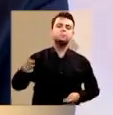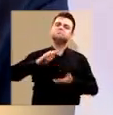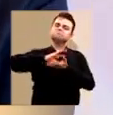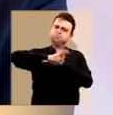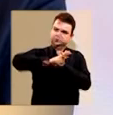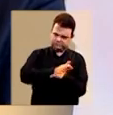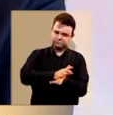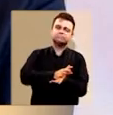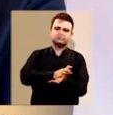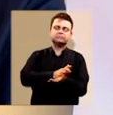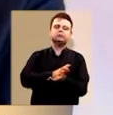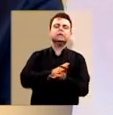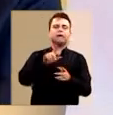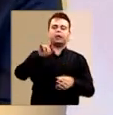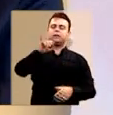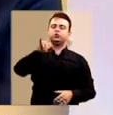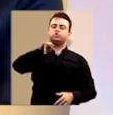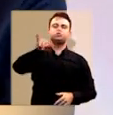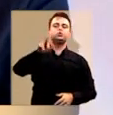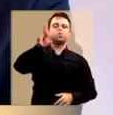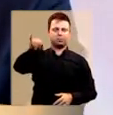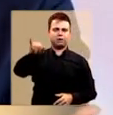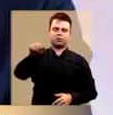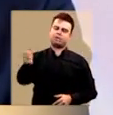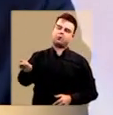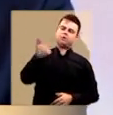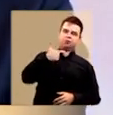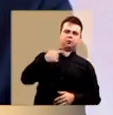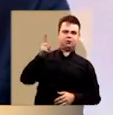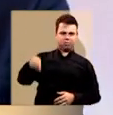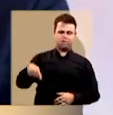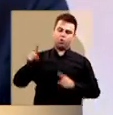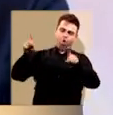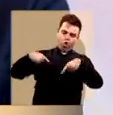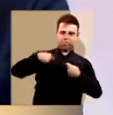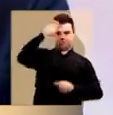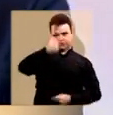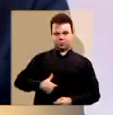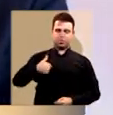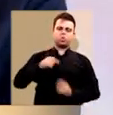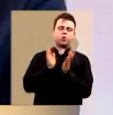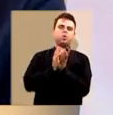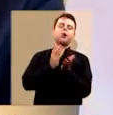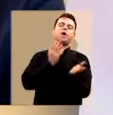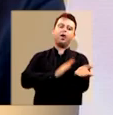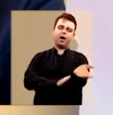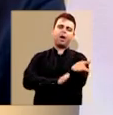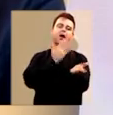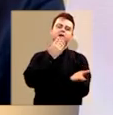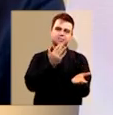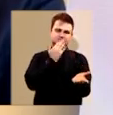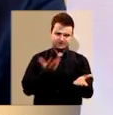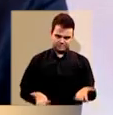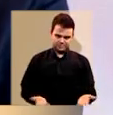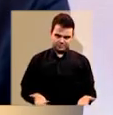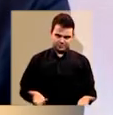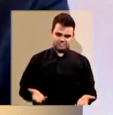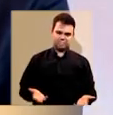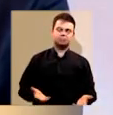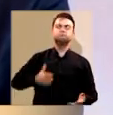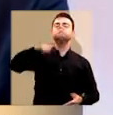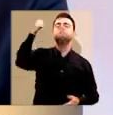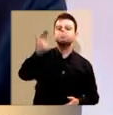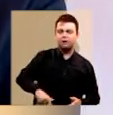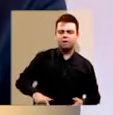macaco, trata-se de uma injúria racial, de acordo com a legislação brasileira. O indivíduo que, por